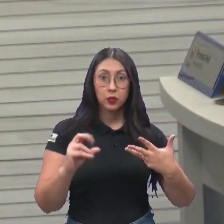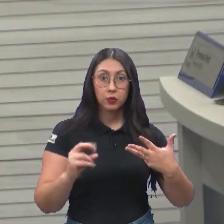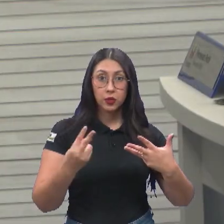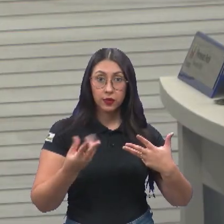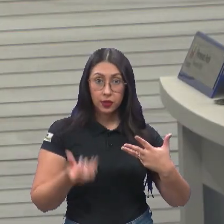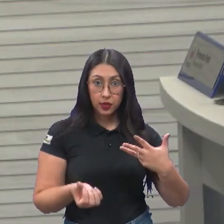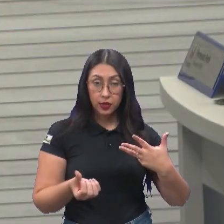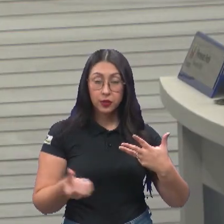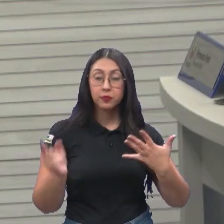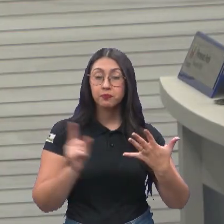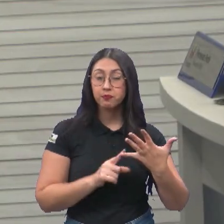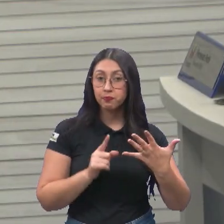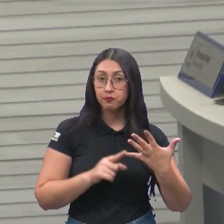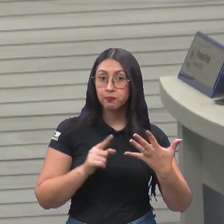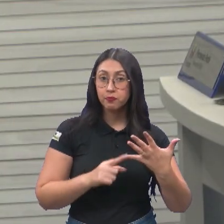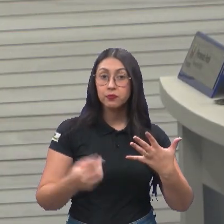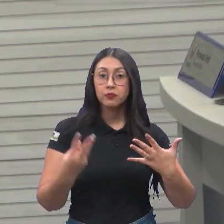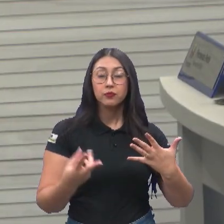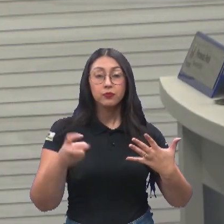3584/2026, do processo